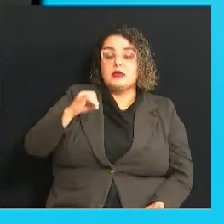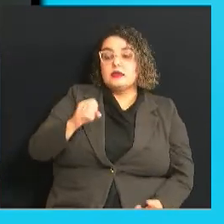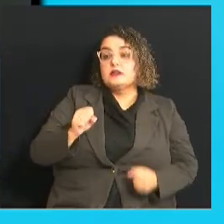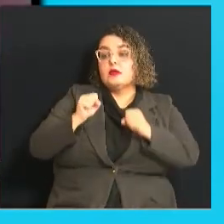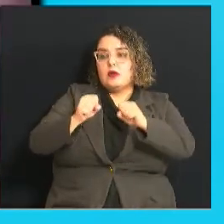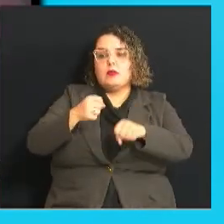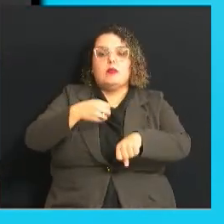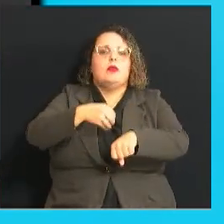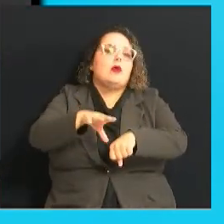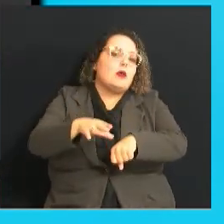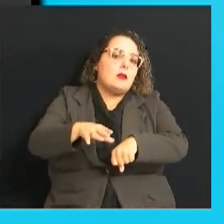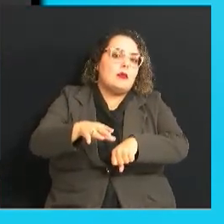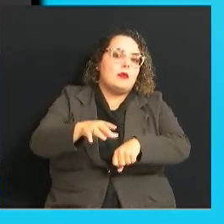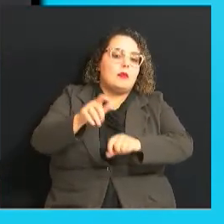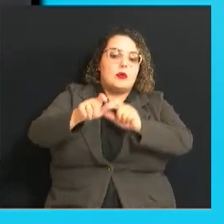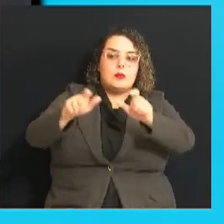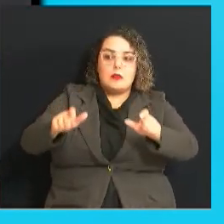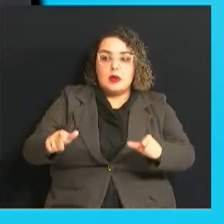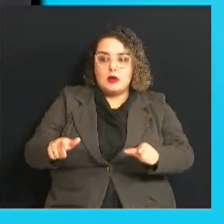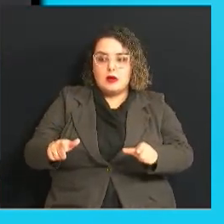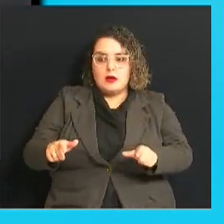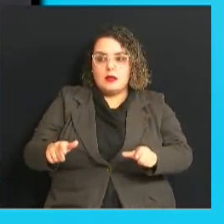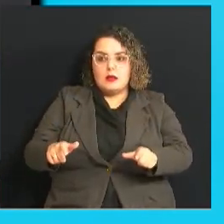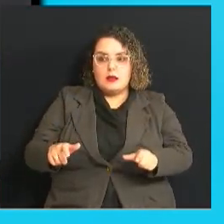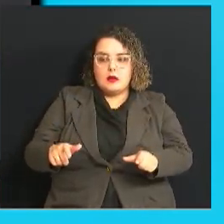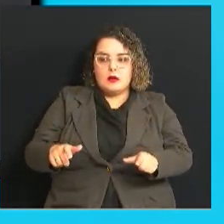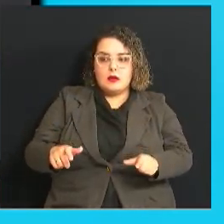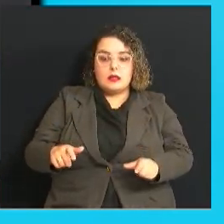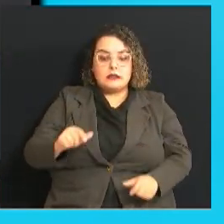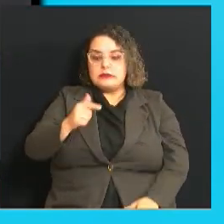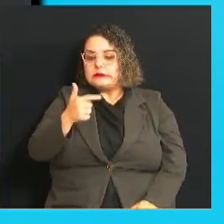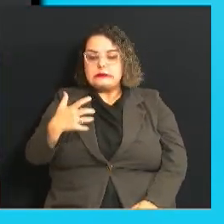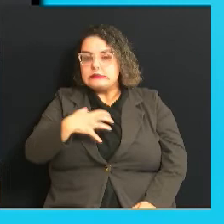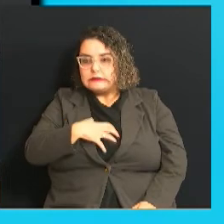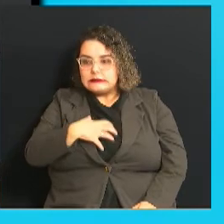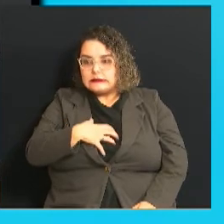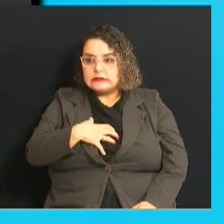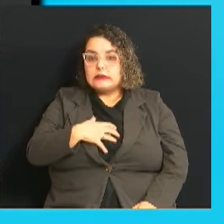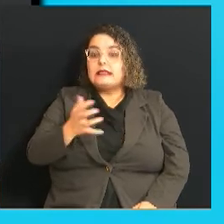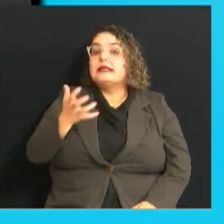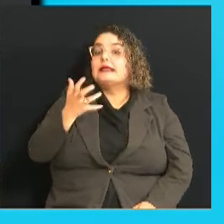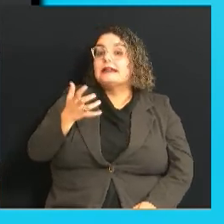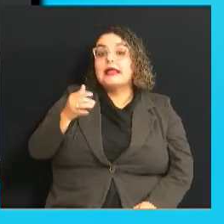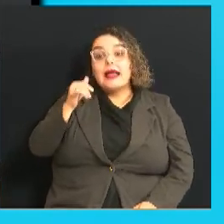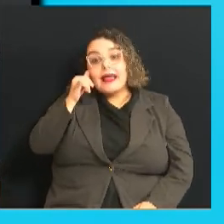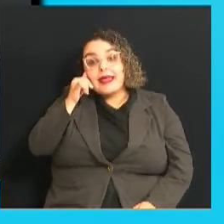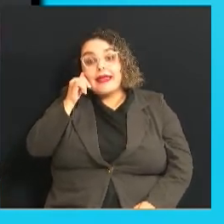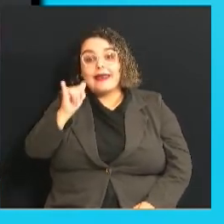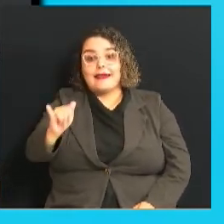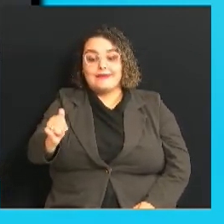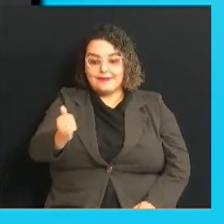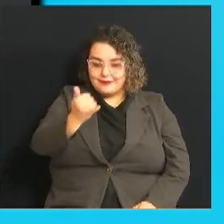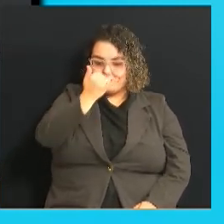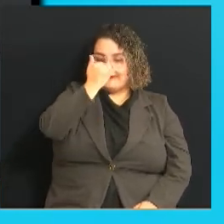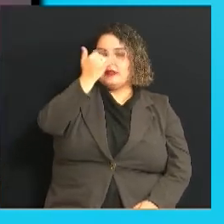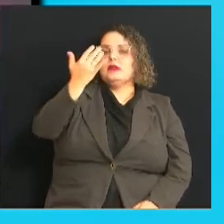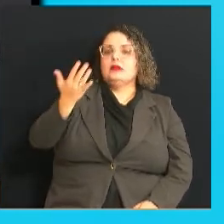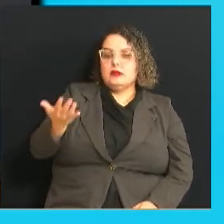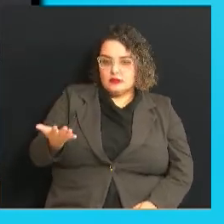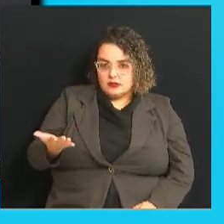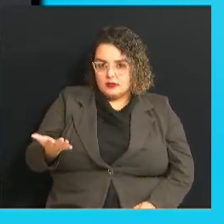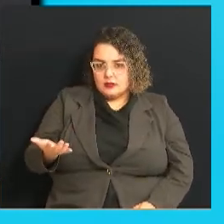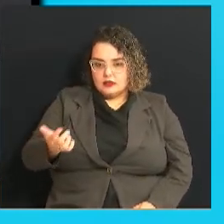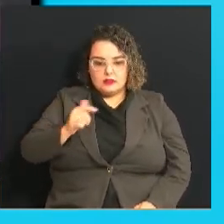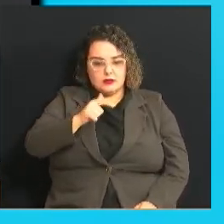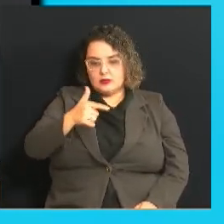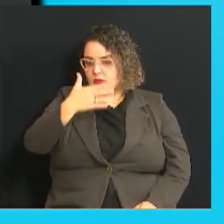coisa para uma pessoa que é assintomática e gostaria o alvo dela é não ter